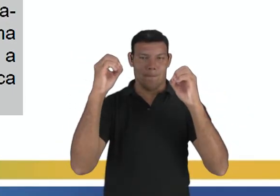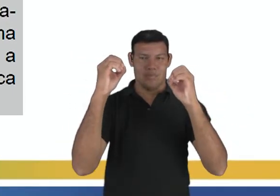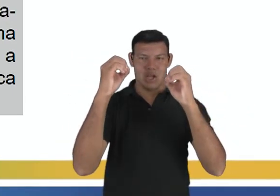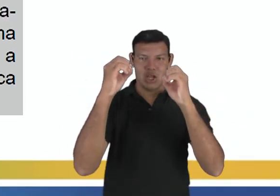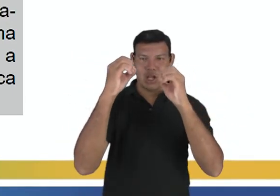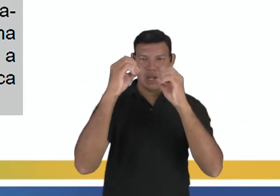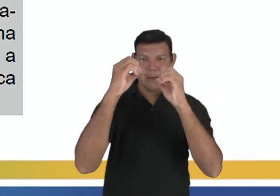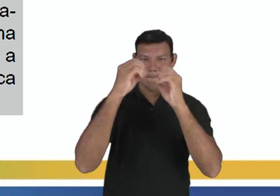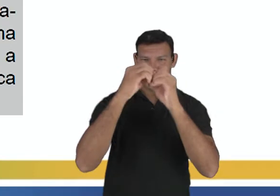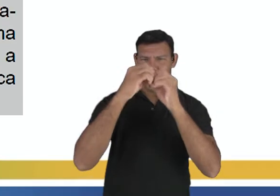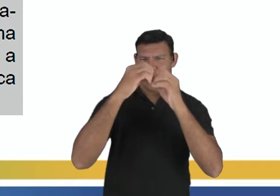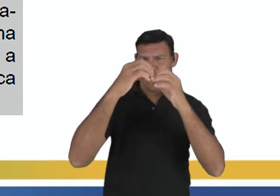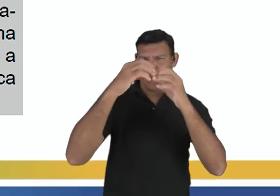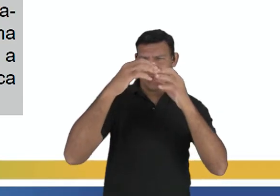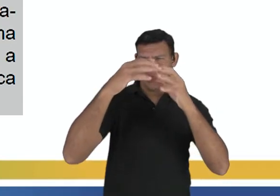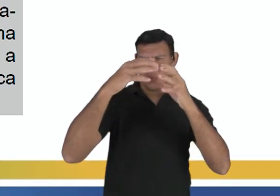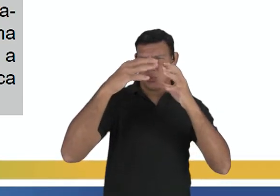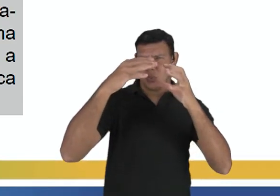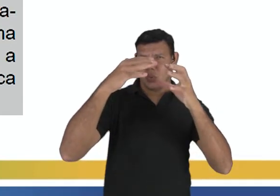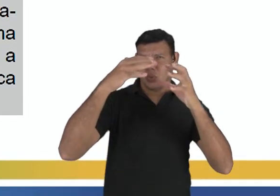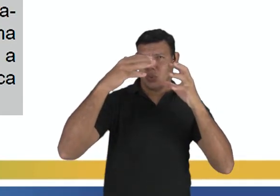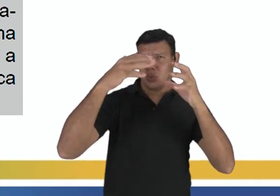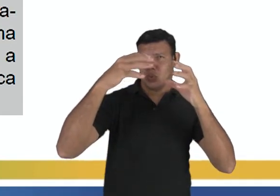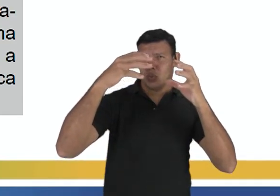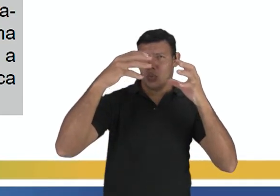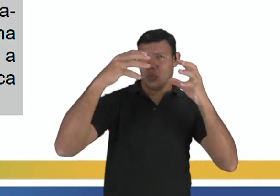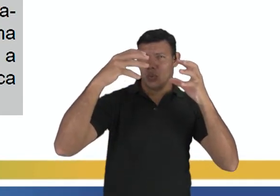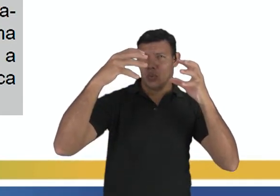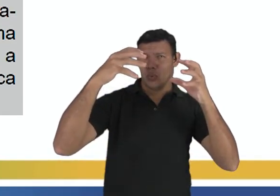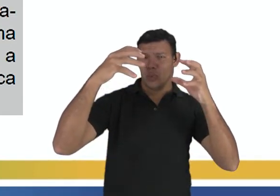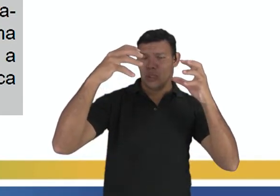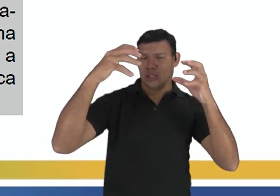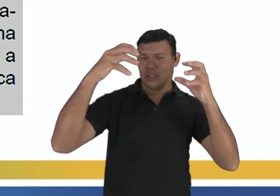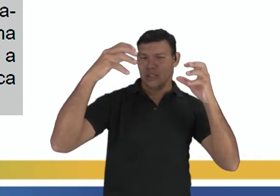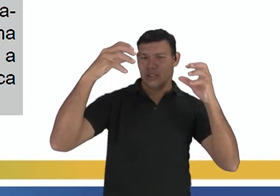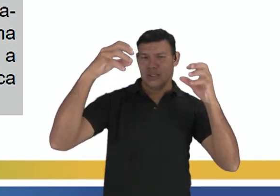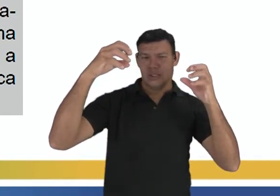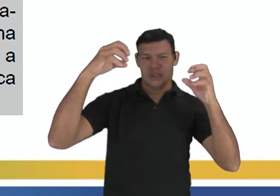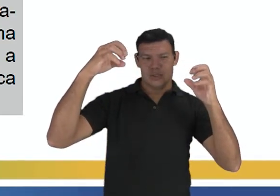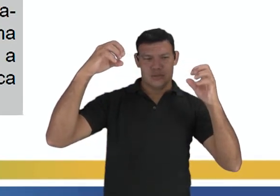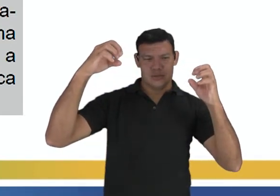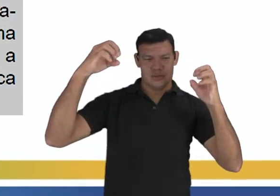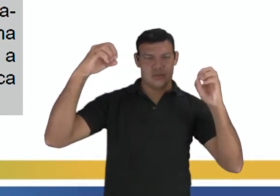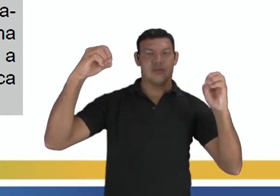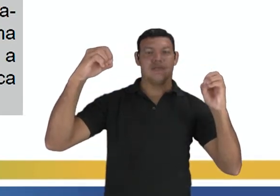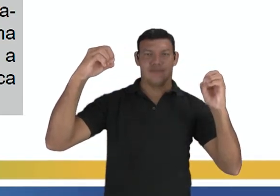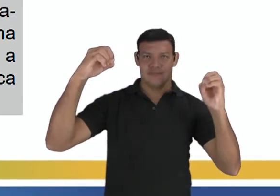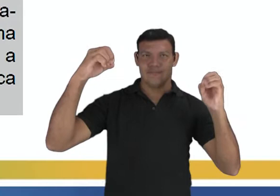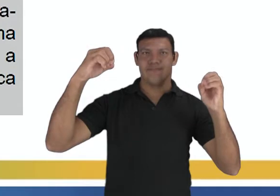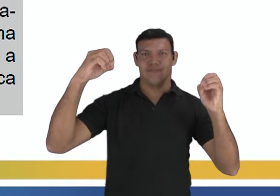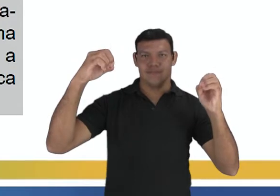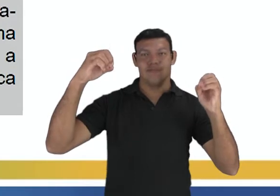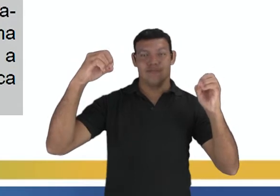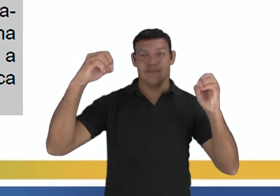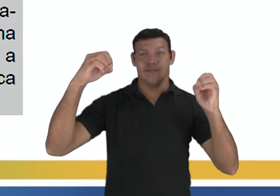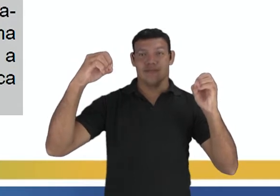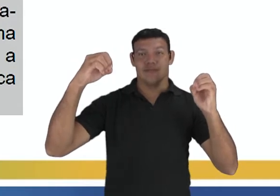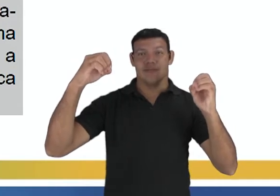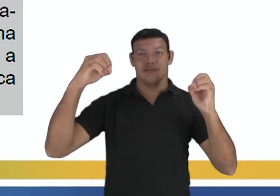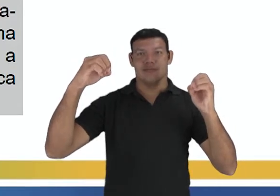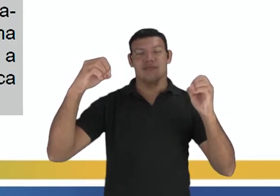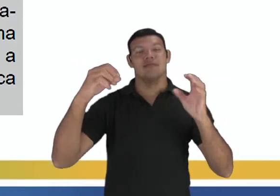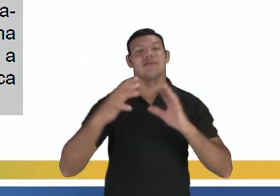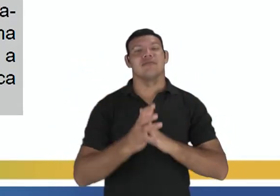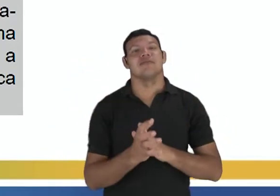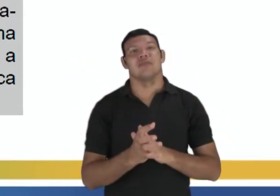né? E pedaços, né, destroços da Terra foram para o espaço e depois eles, né, através de um processo aí demorado,